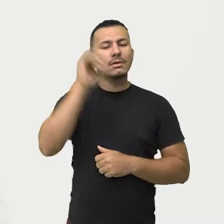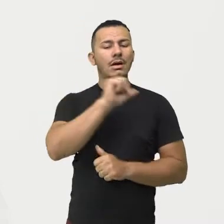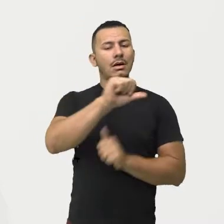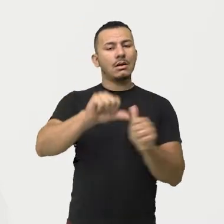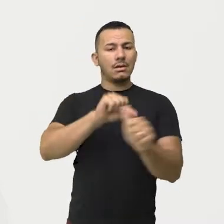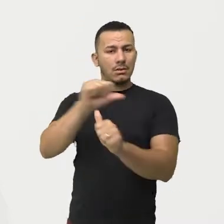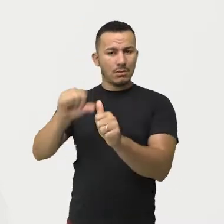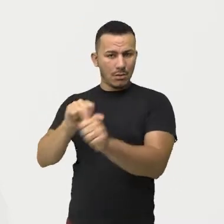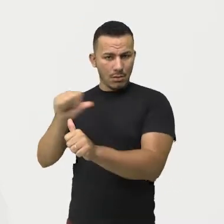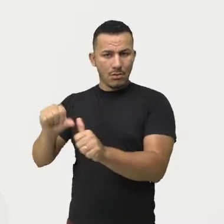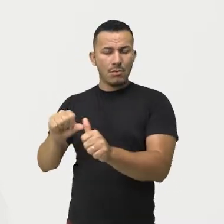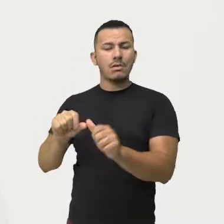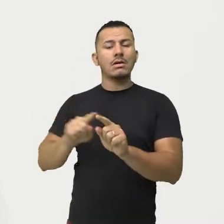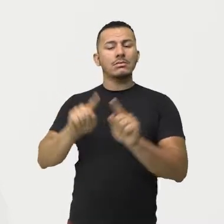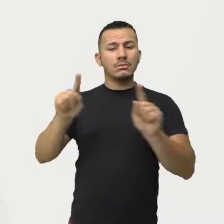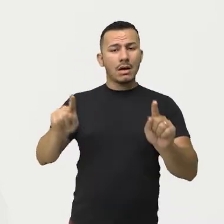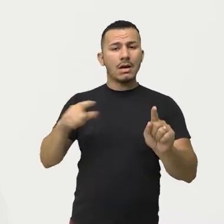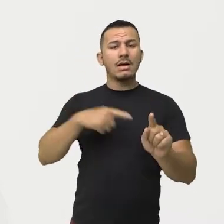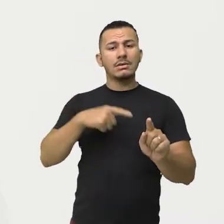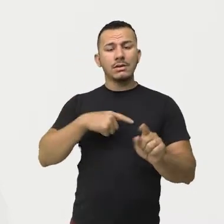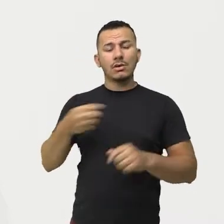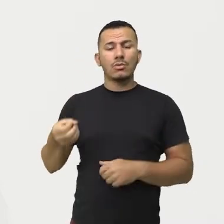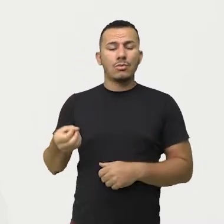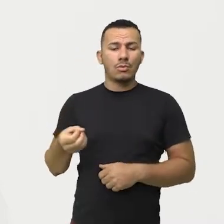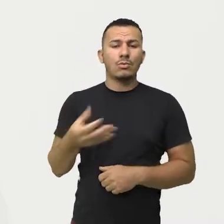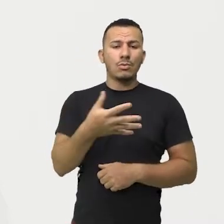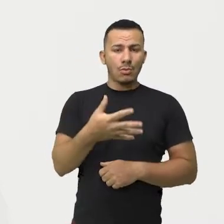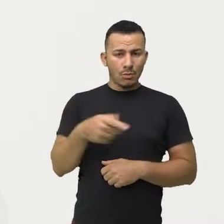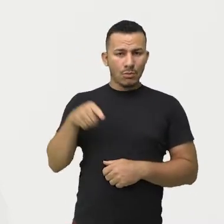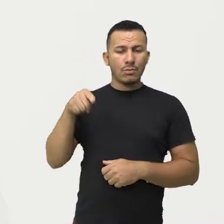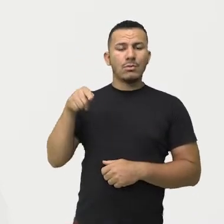alteramos, nós sim temos uma nova